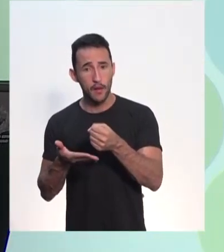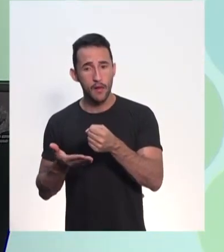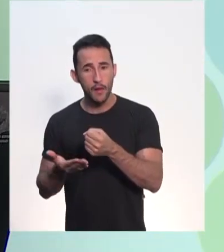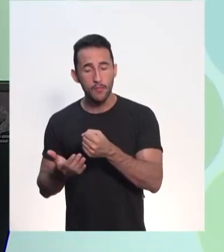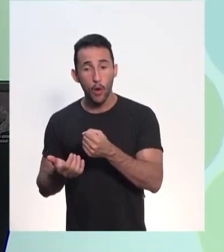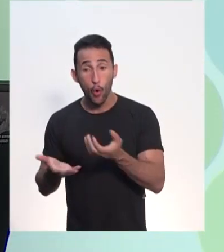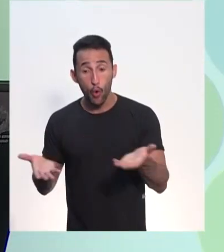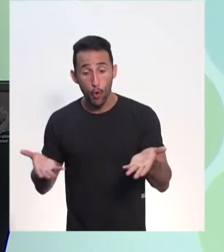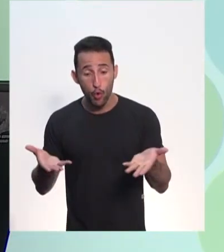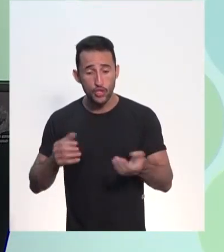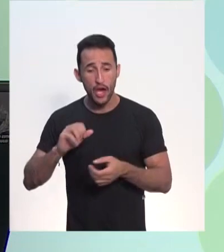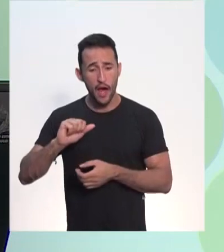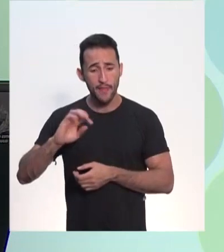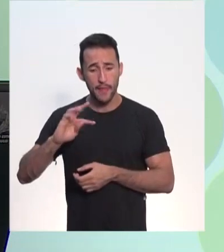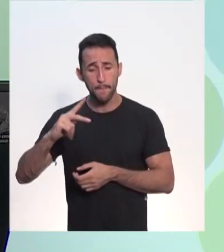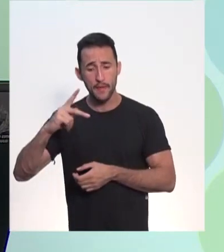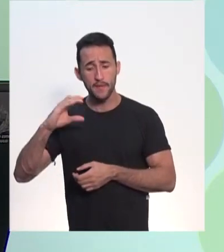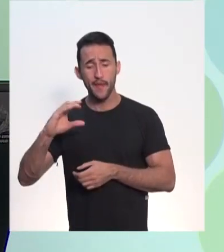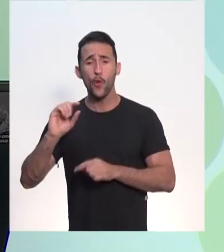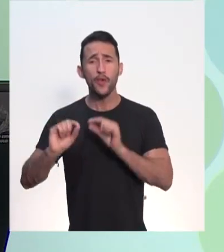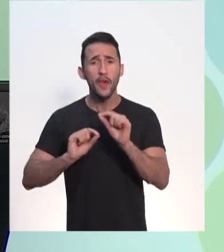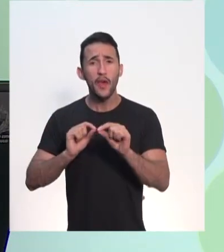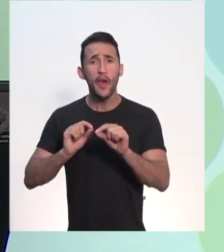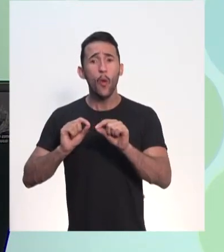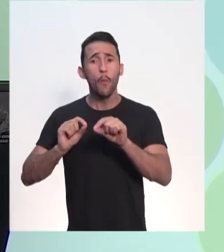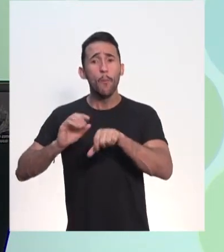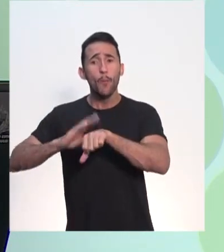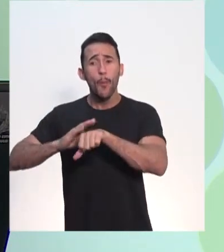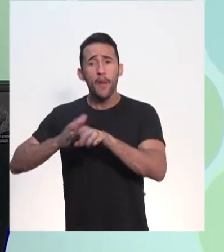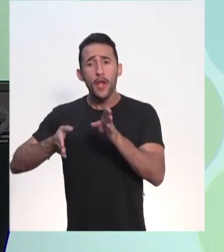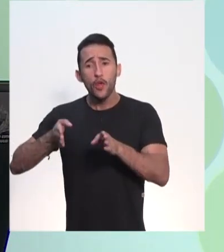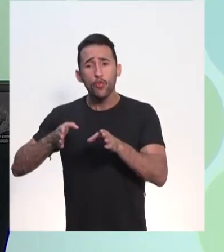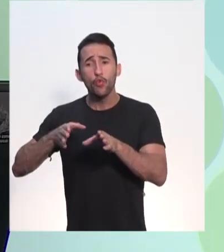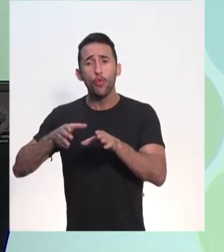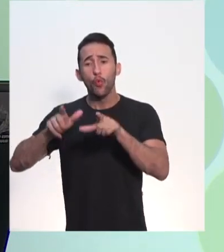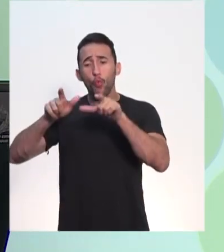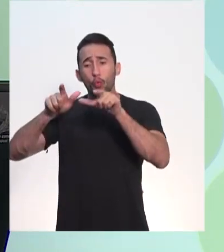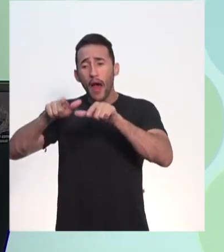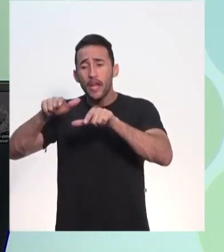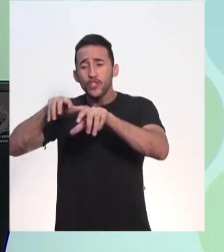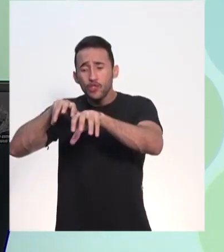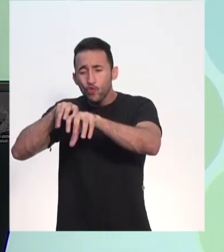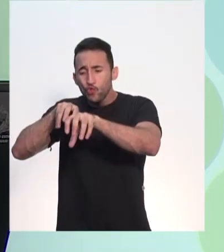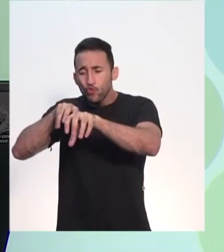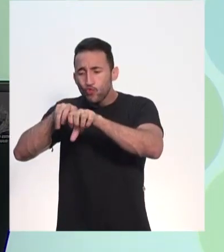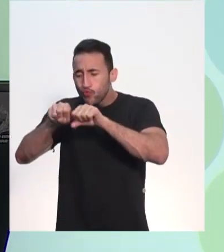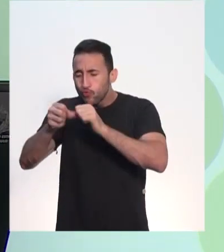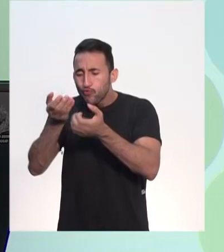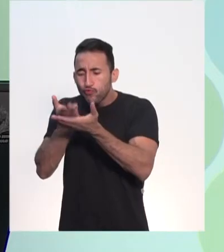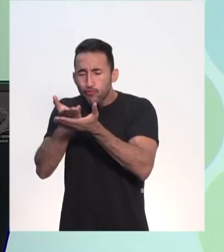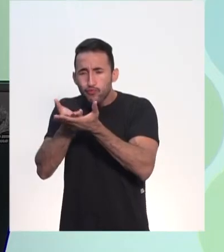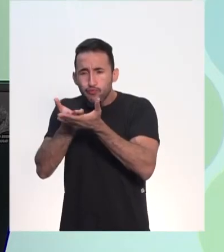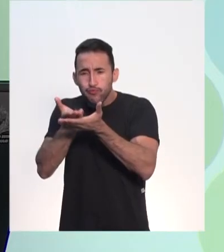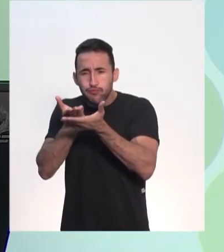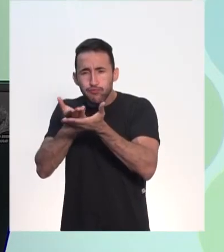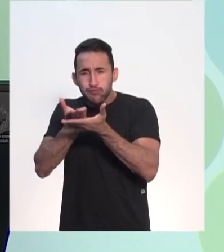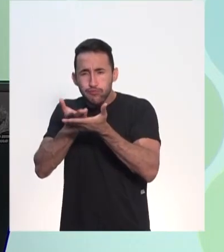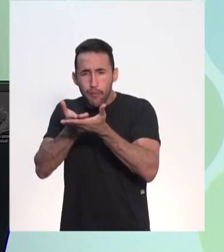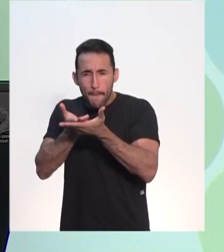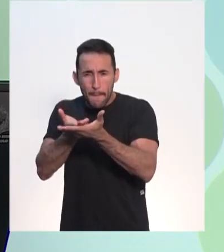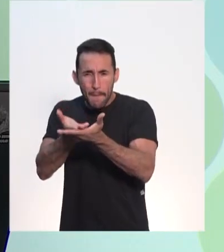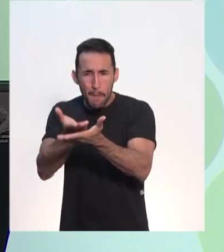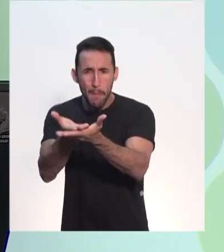Então, tivemos uma fala, né? Eu participei de um bate-papo com a Márcia na semana passada, nós falamos bastante